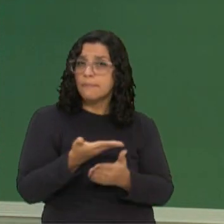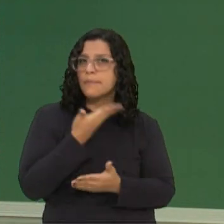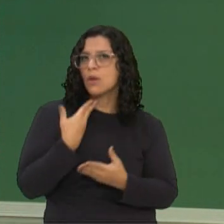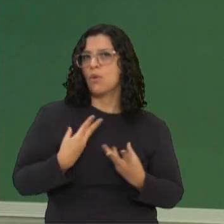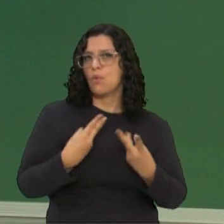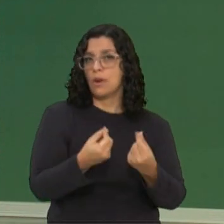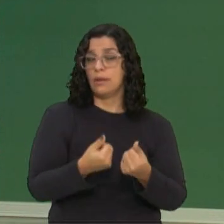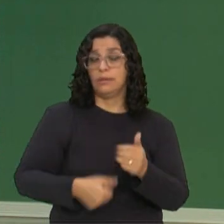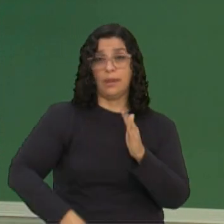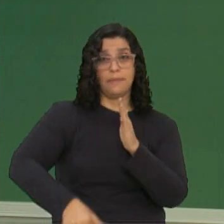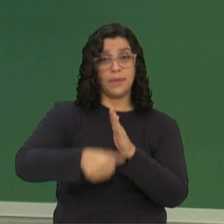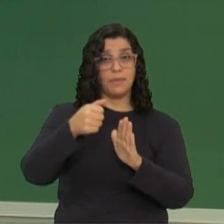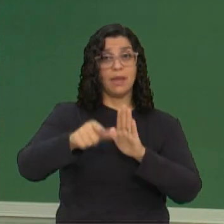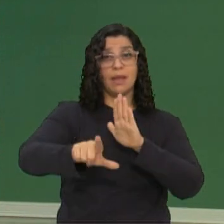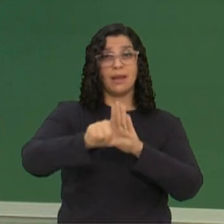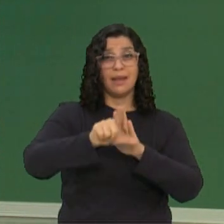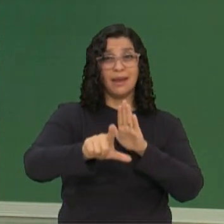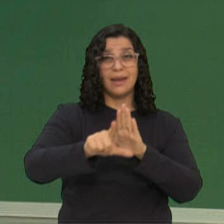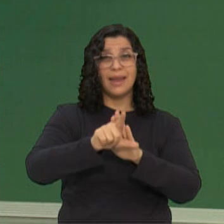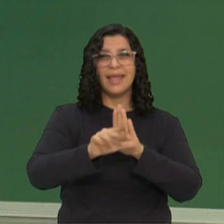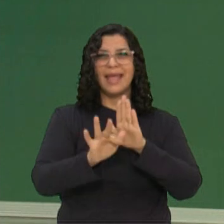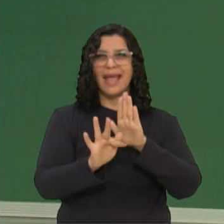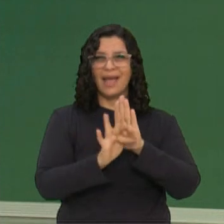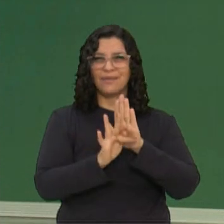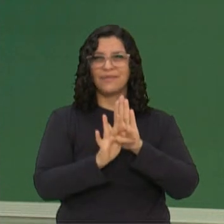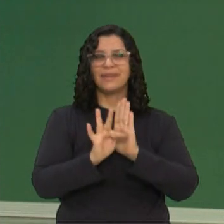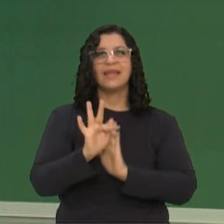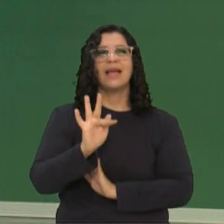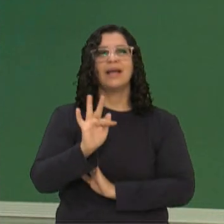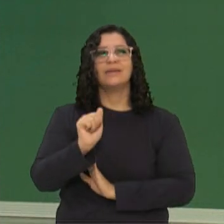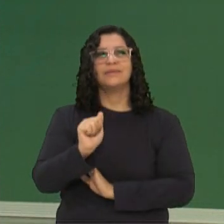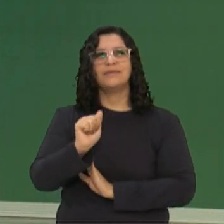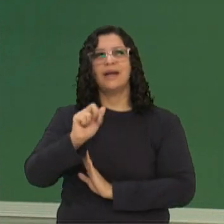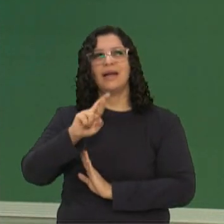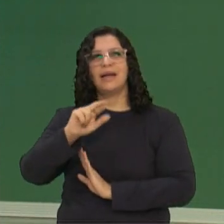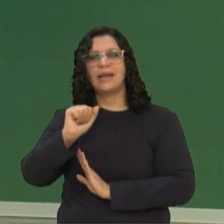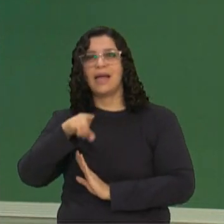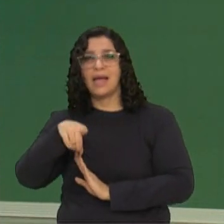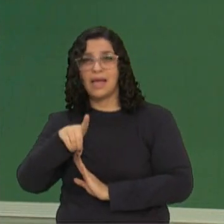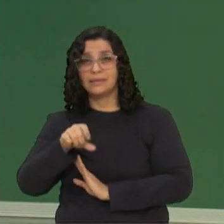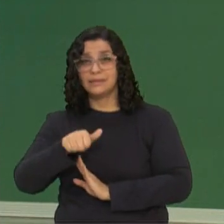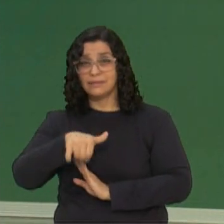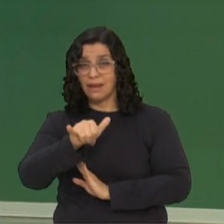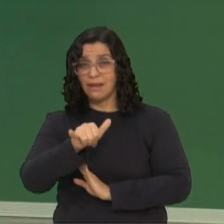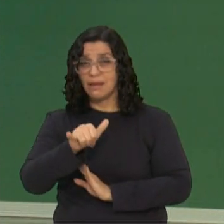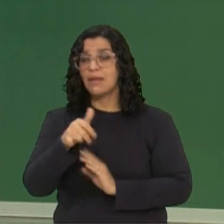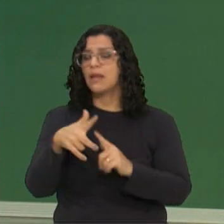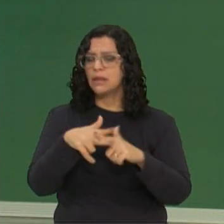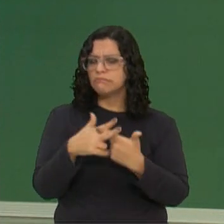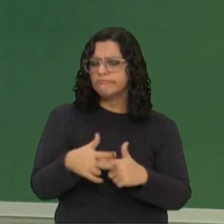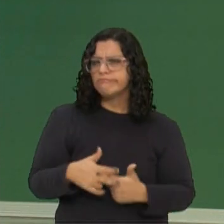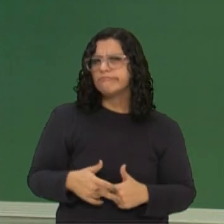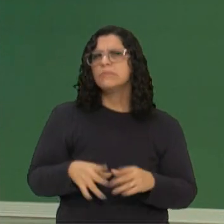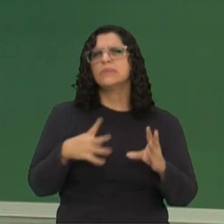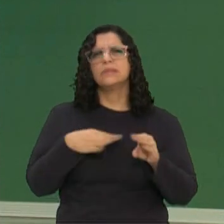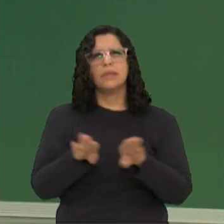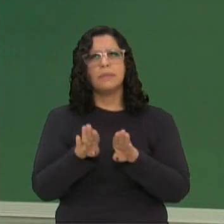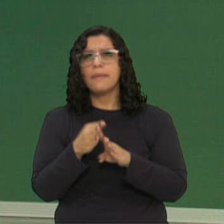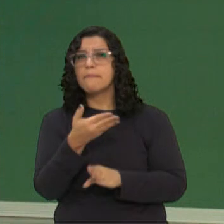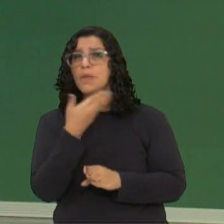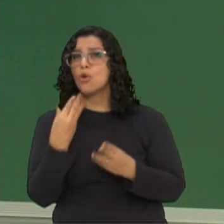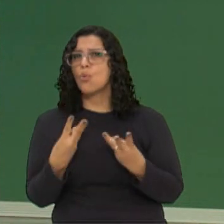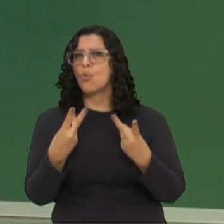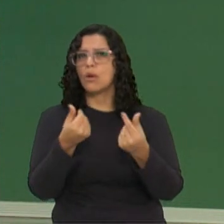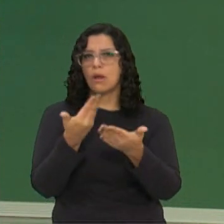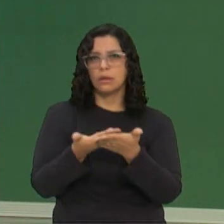primeira lei de Faraday, né, e Lenz aqui, que nós vamos ver. Então, ele aperfeiçoou esses estudos aí,